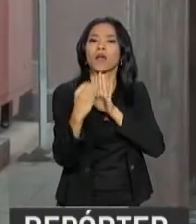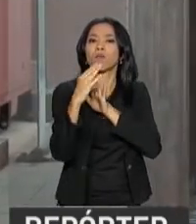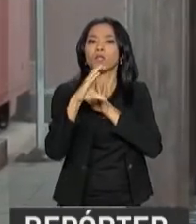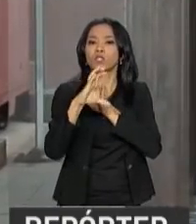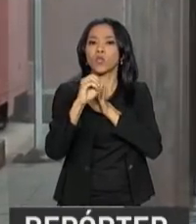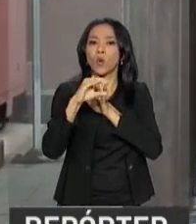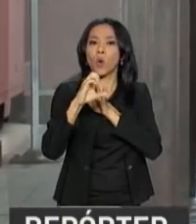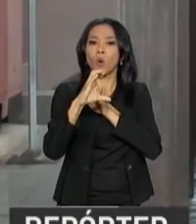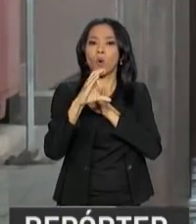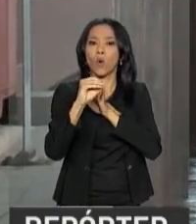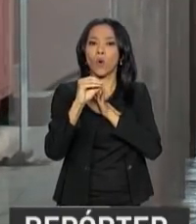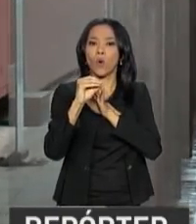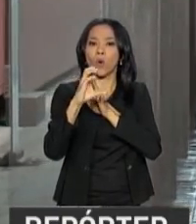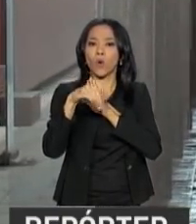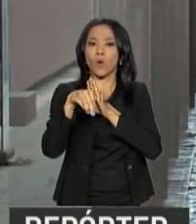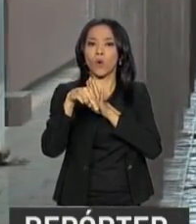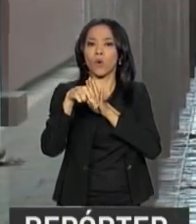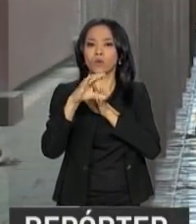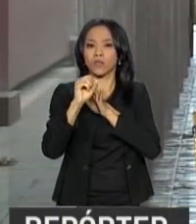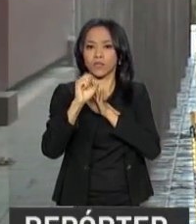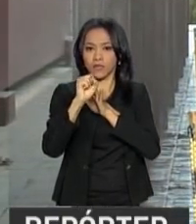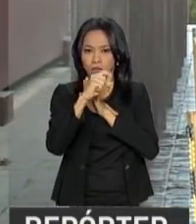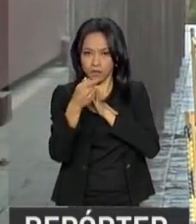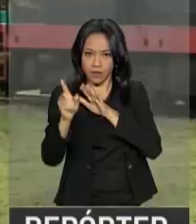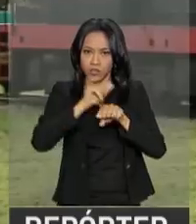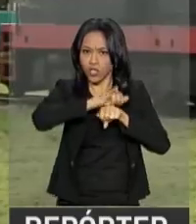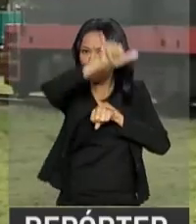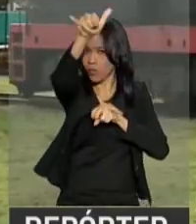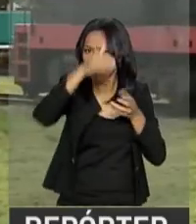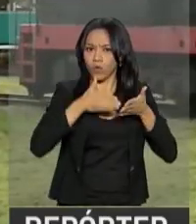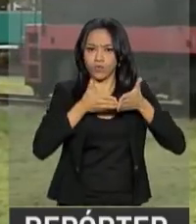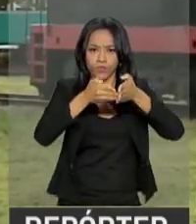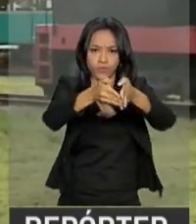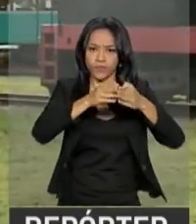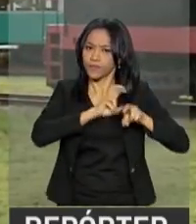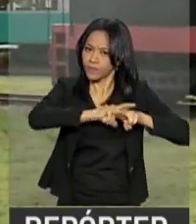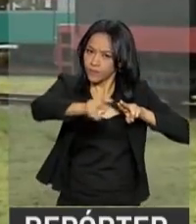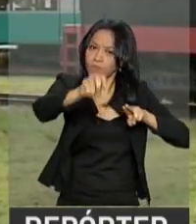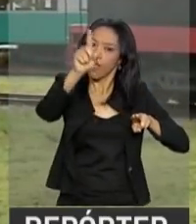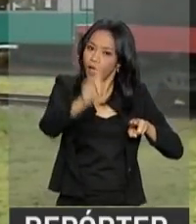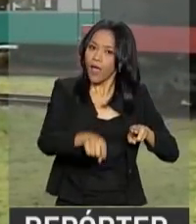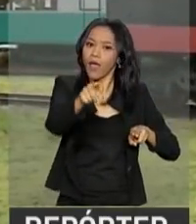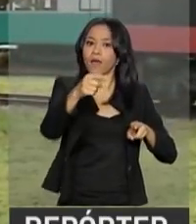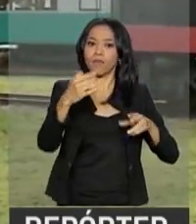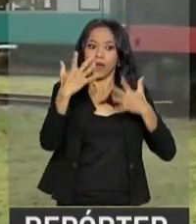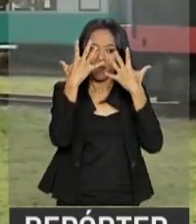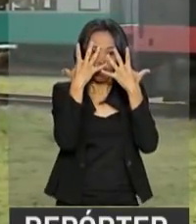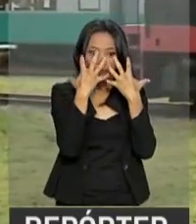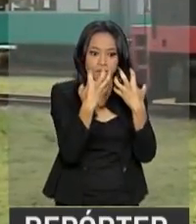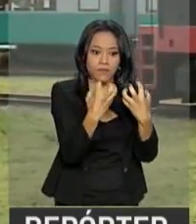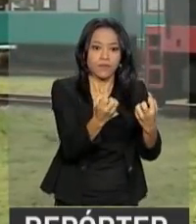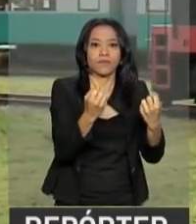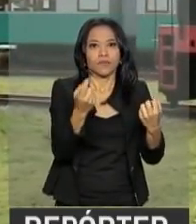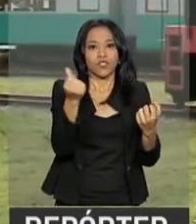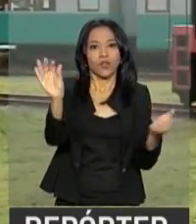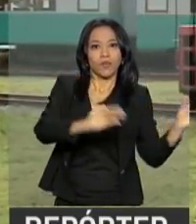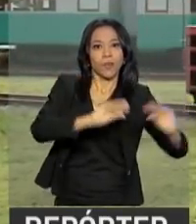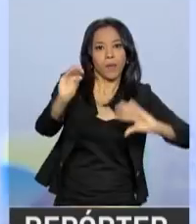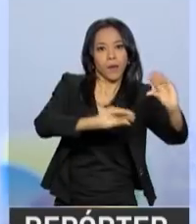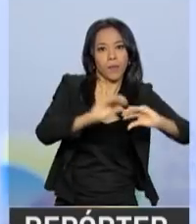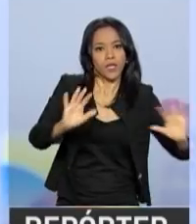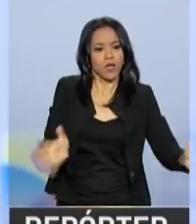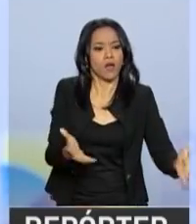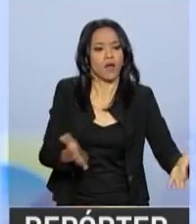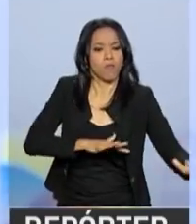deste ano dentro do programa avançar parcerias são apostas para atrair investimentos e movimentar o setor